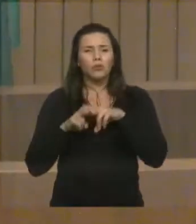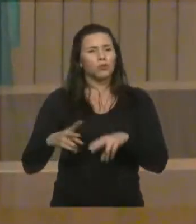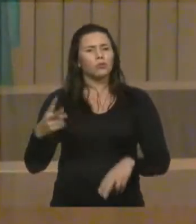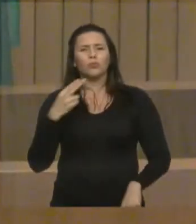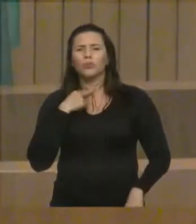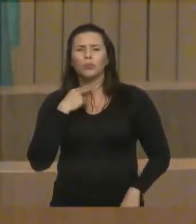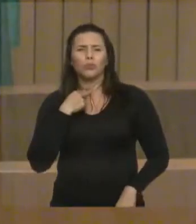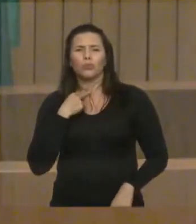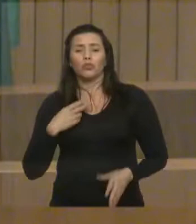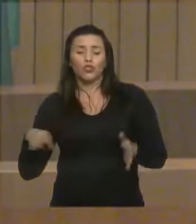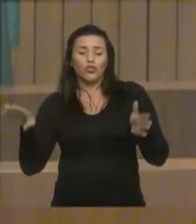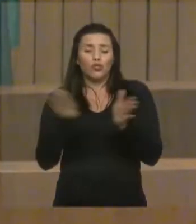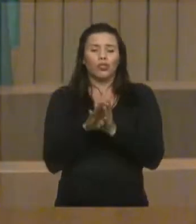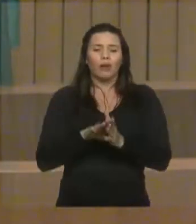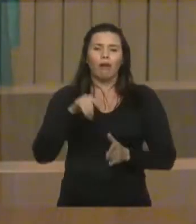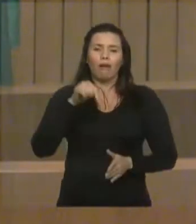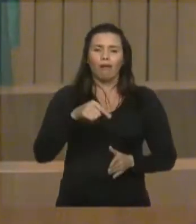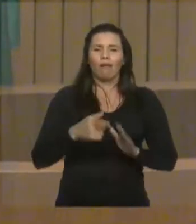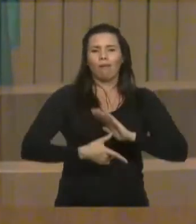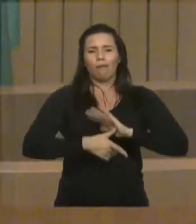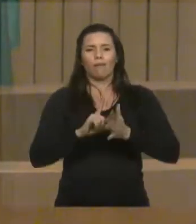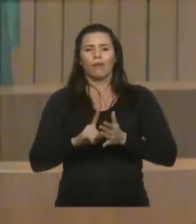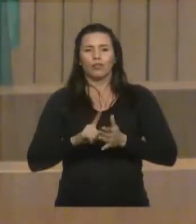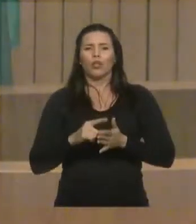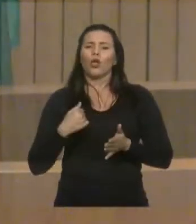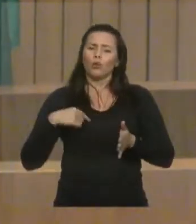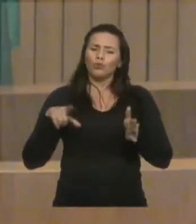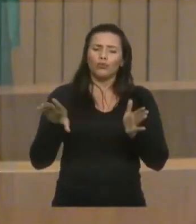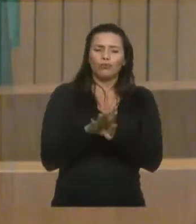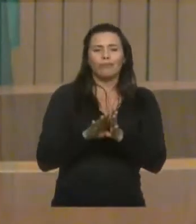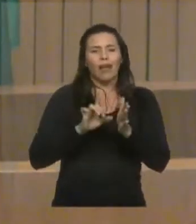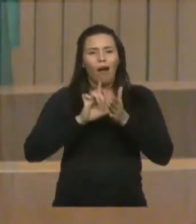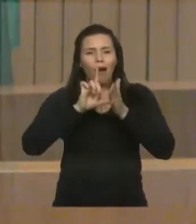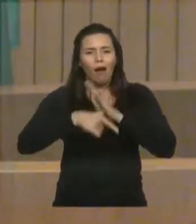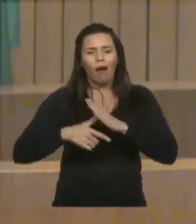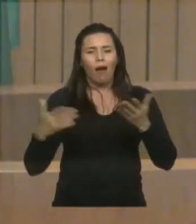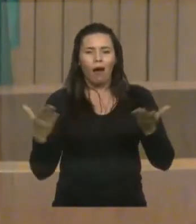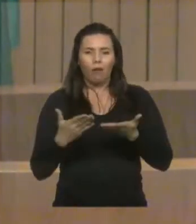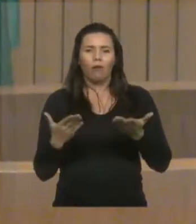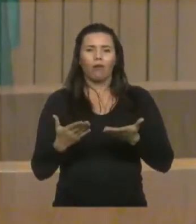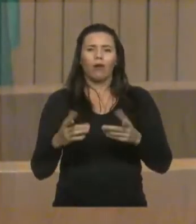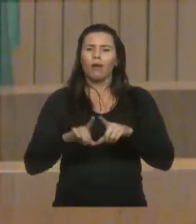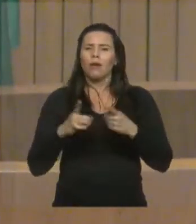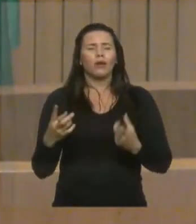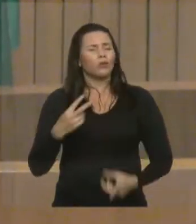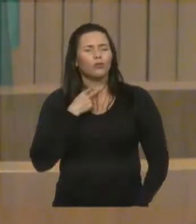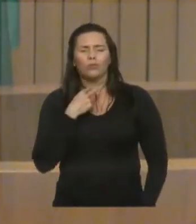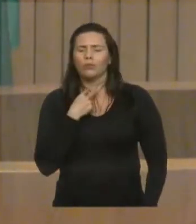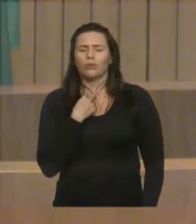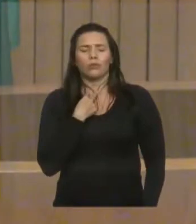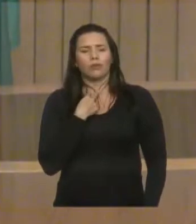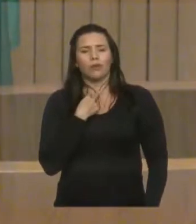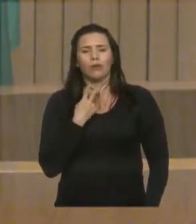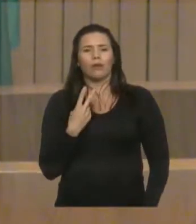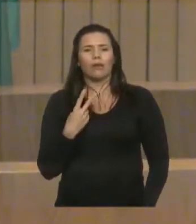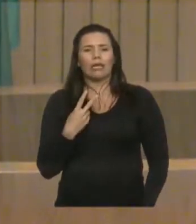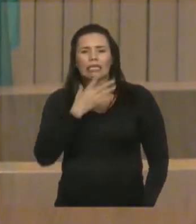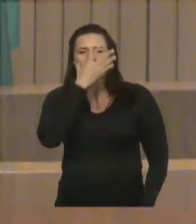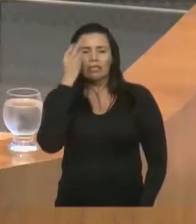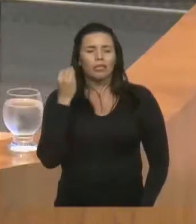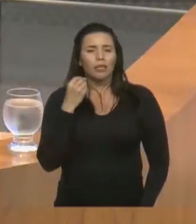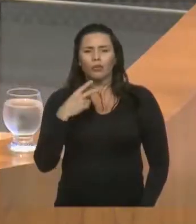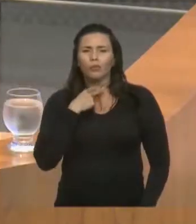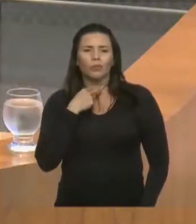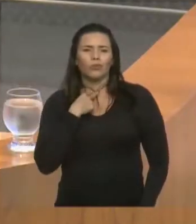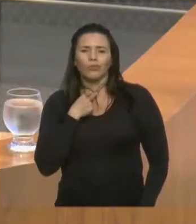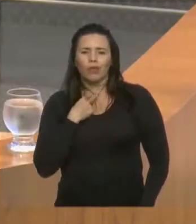importância desta honraria concedida ao sistema de segurança pelo deputado Duarte Júnior, através do CPTCA.